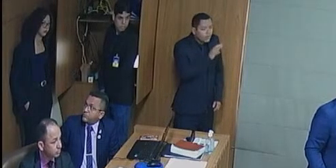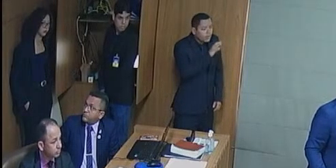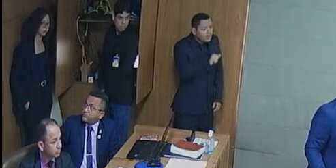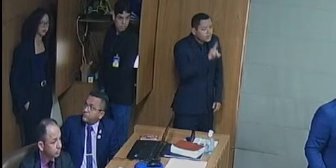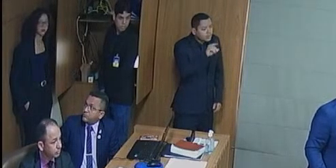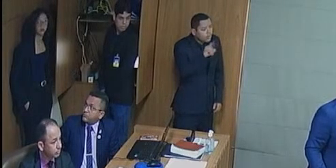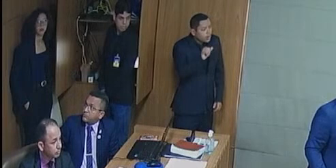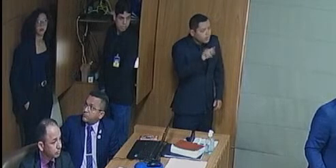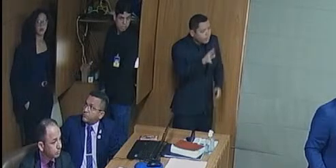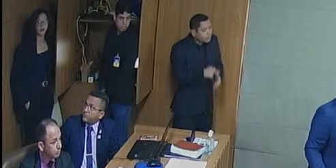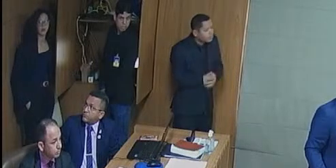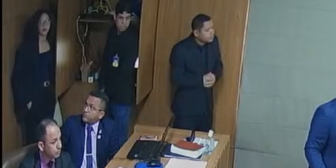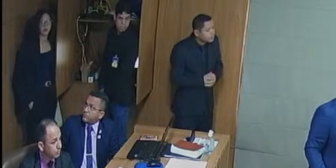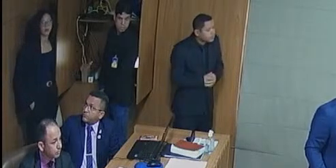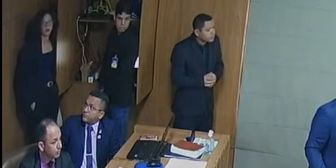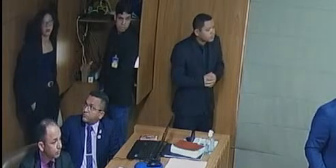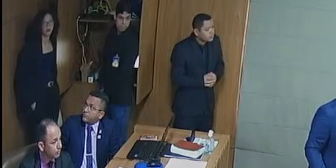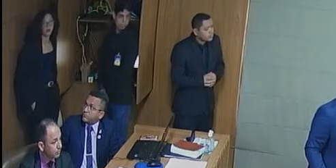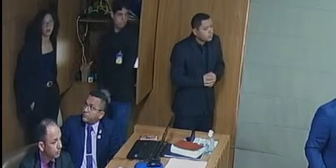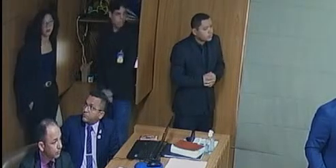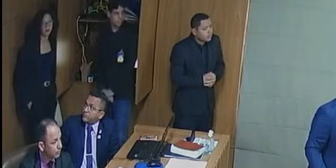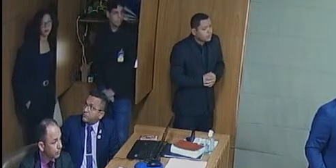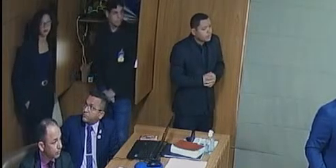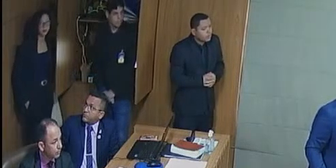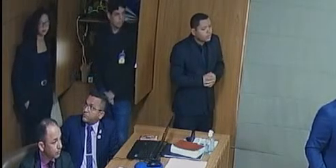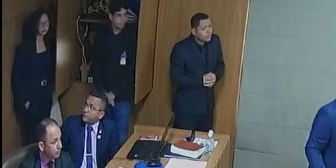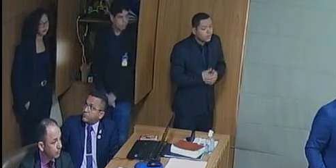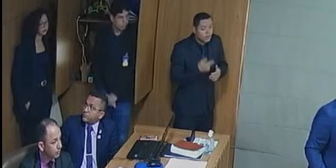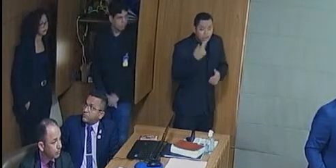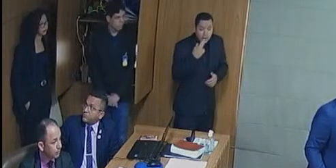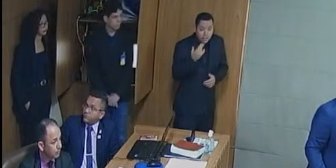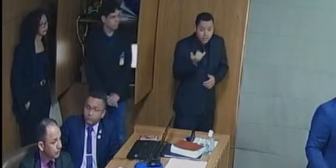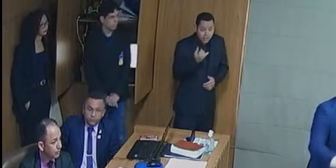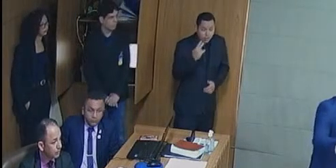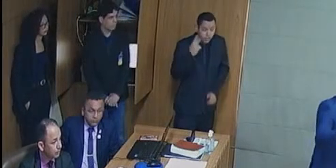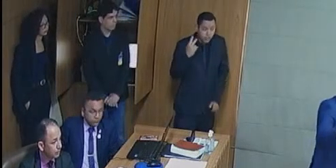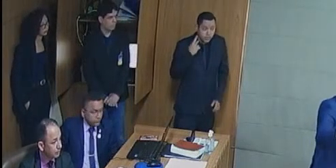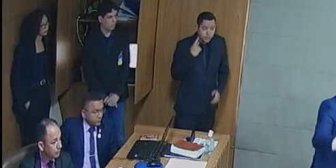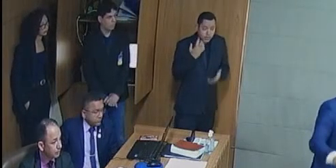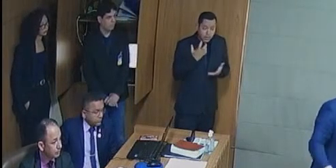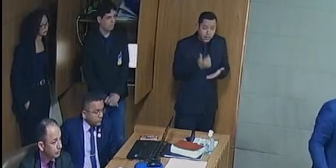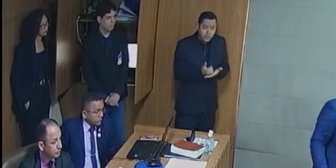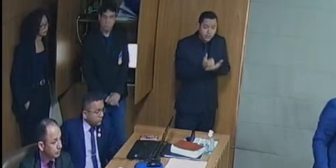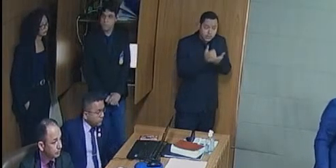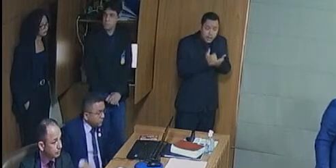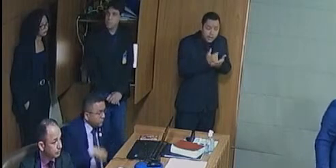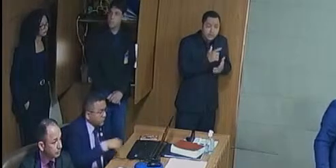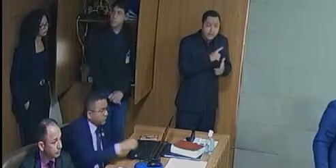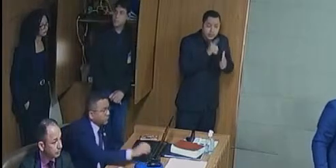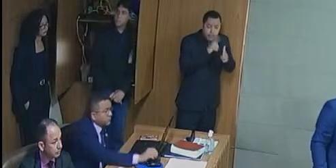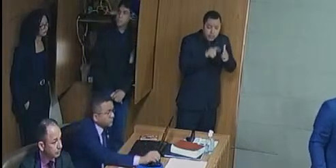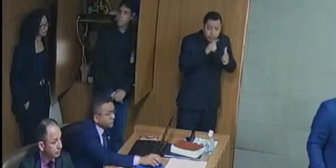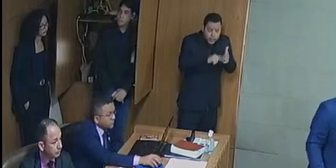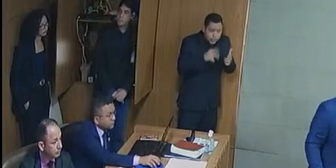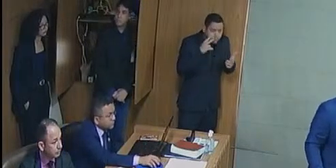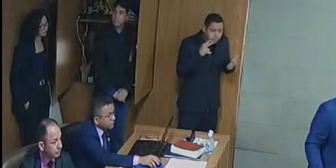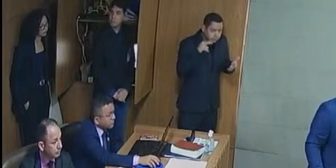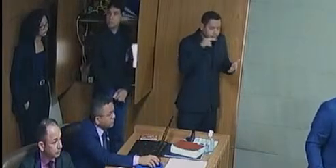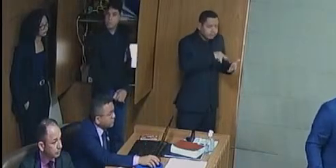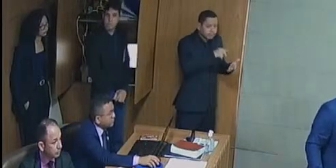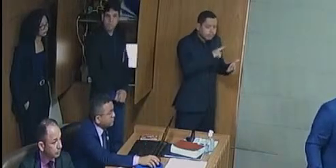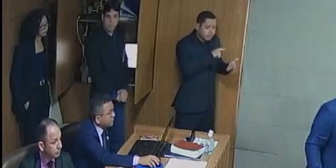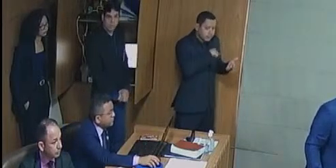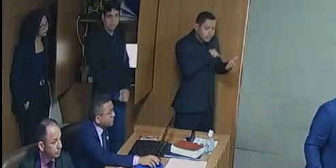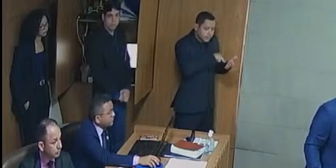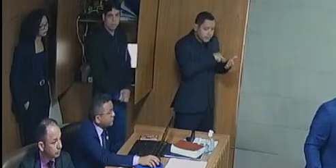me falou que de fato ele estaria para ajudar existiam erros nas prestações de conta e dentro dessas